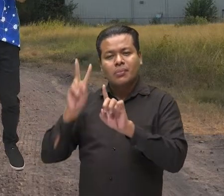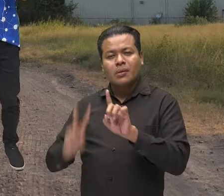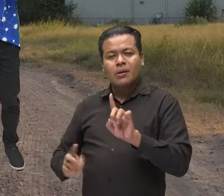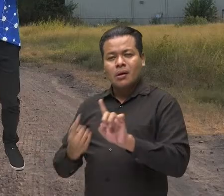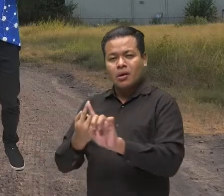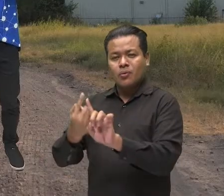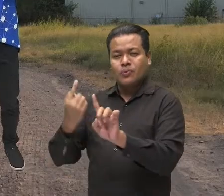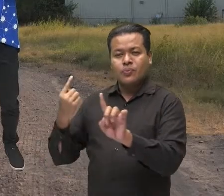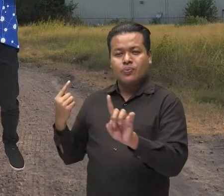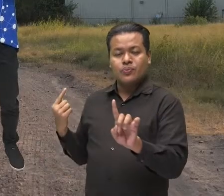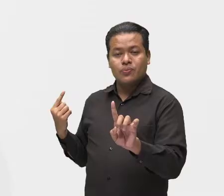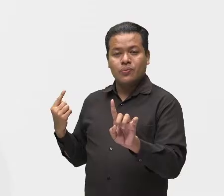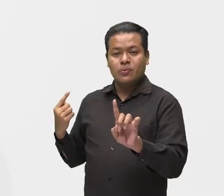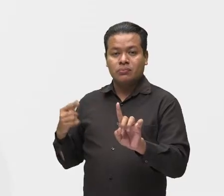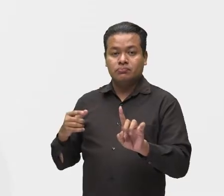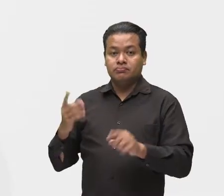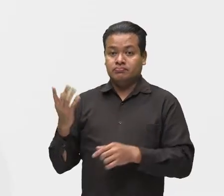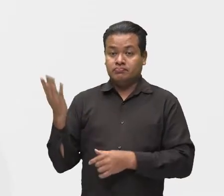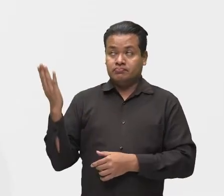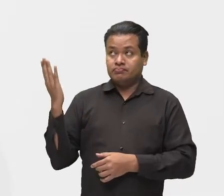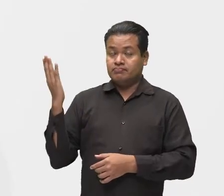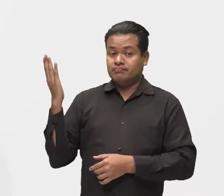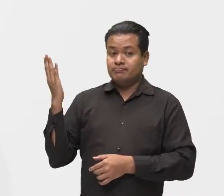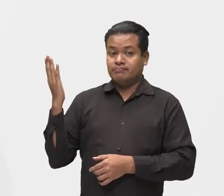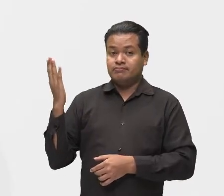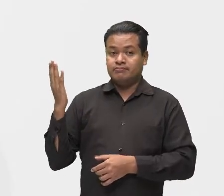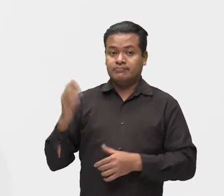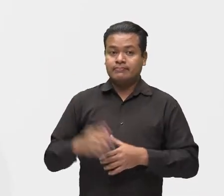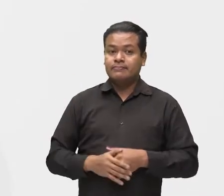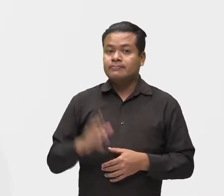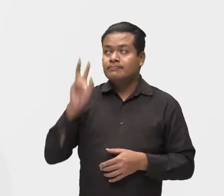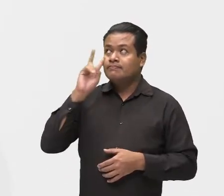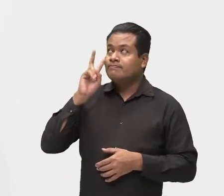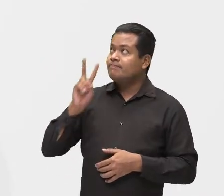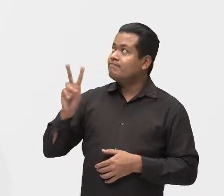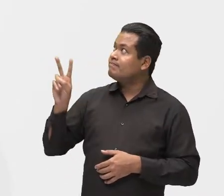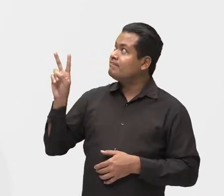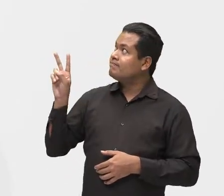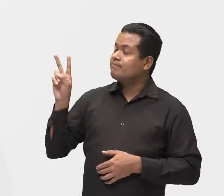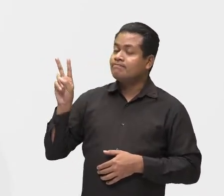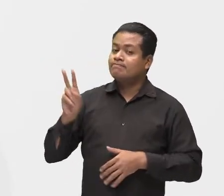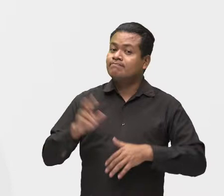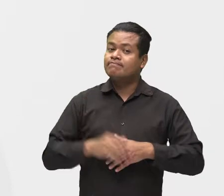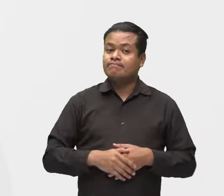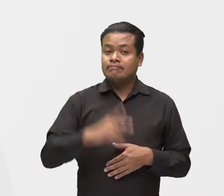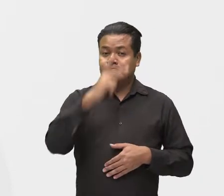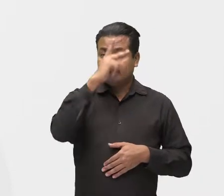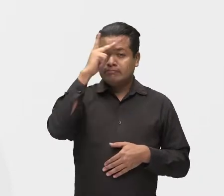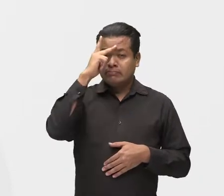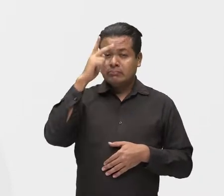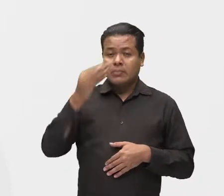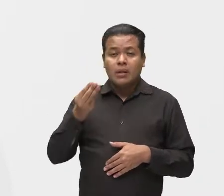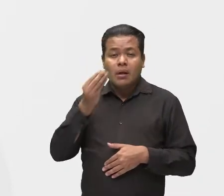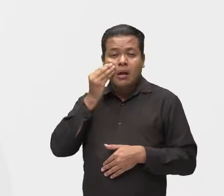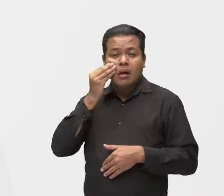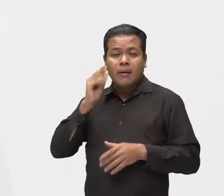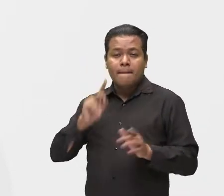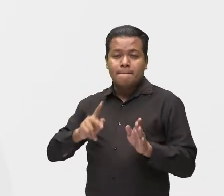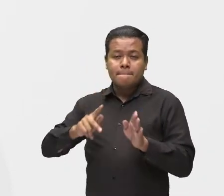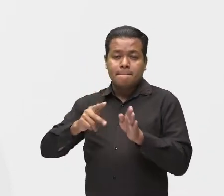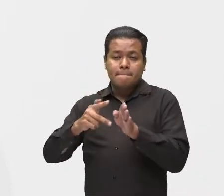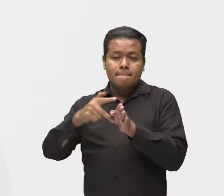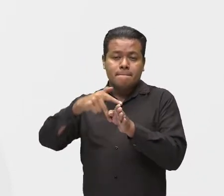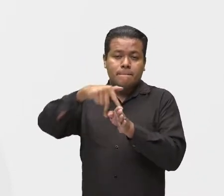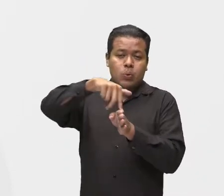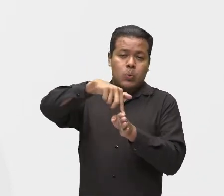eu quero mostrar essas duas imagens agora. A gente tem um muro, ó, com pessoas, né, migrando, passando mesmo da fronteira,